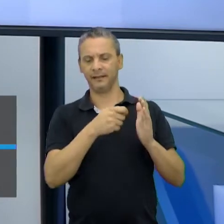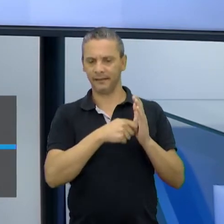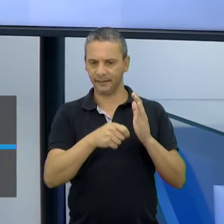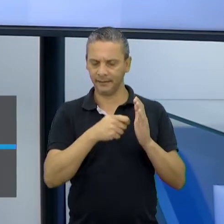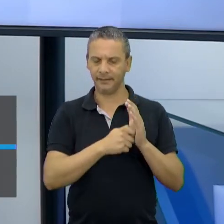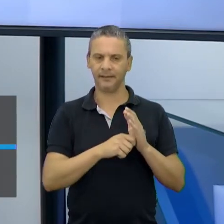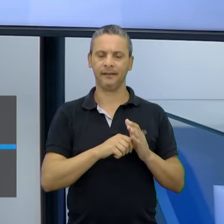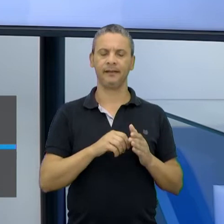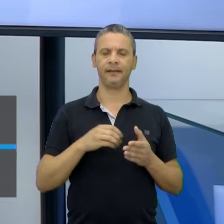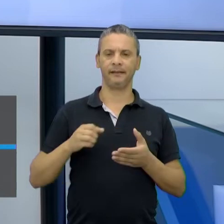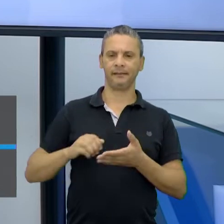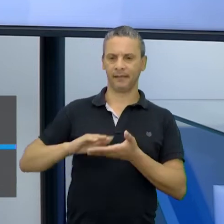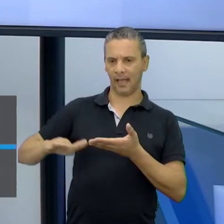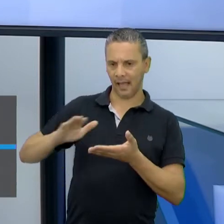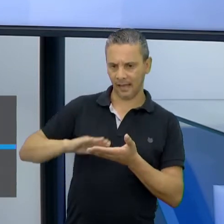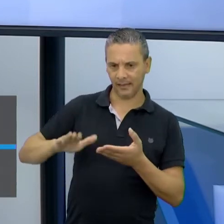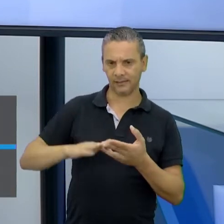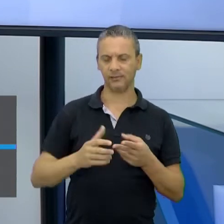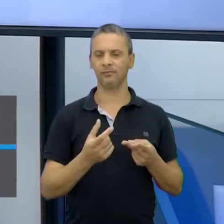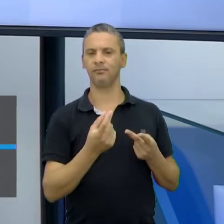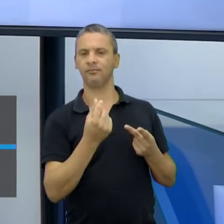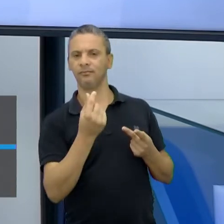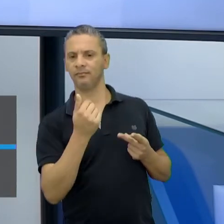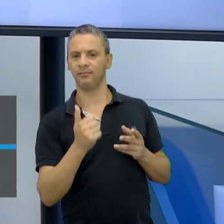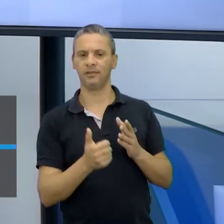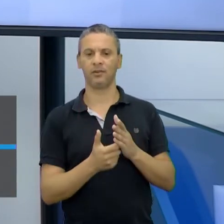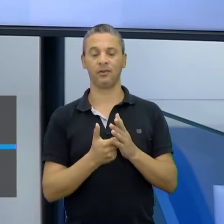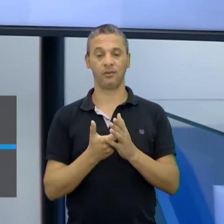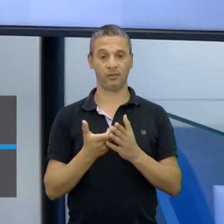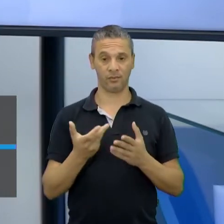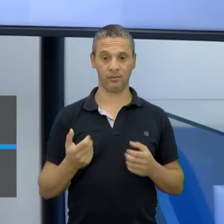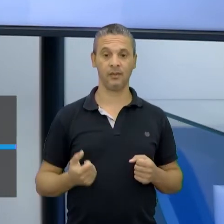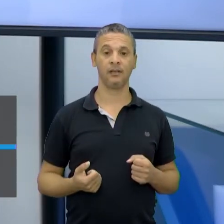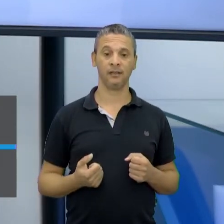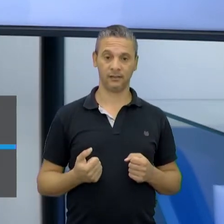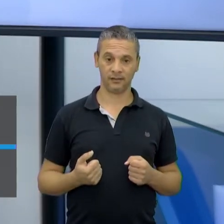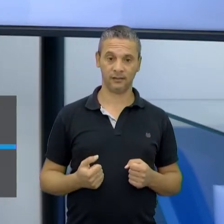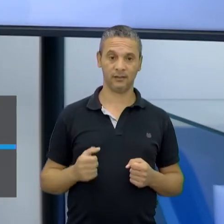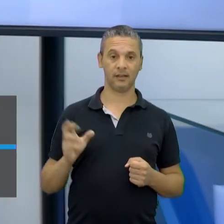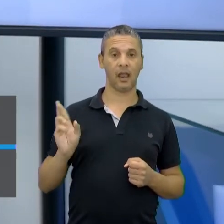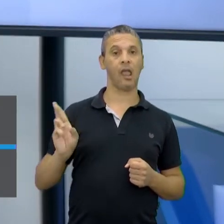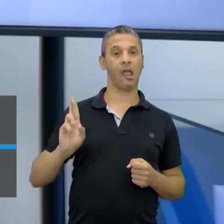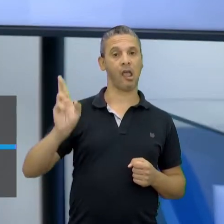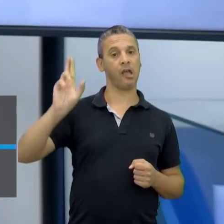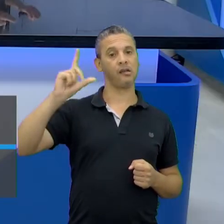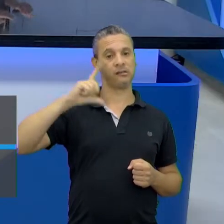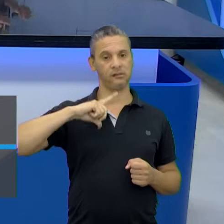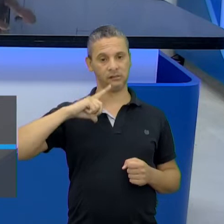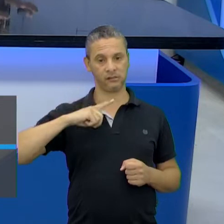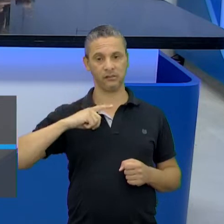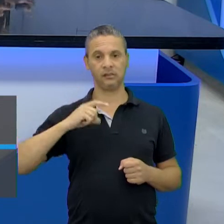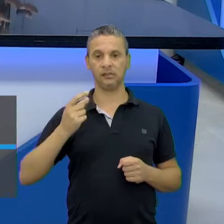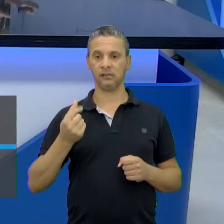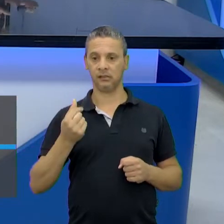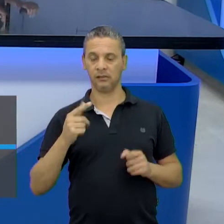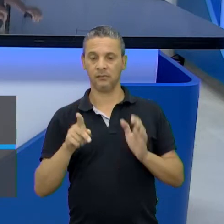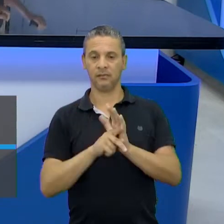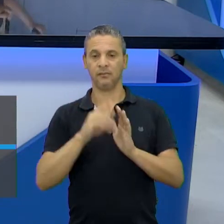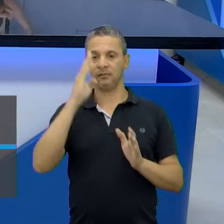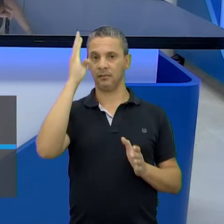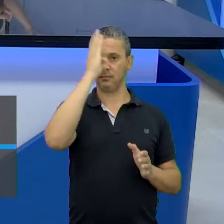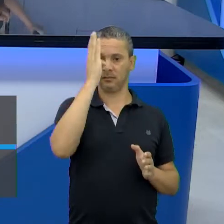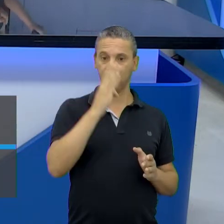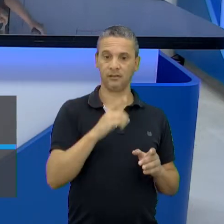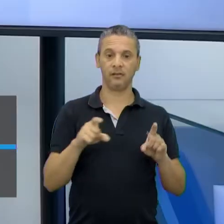despesa e valores, né? Quanto que foi cada coisa, né? Em reais, porque a gente usa aí o sistema monetário brasileiro, que é